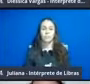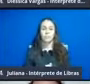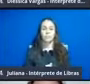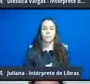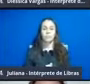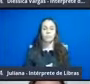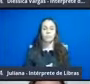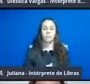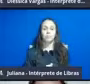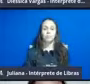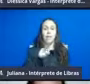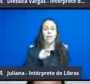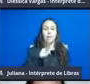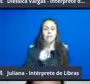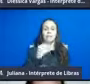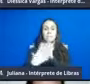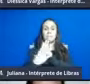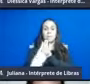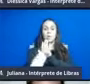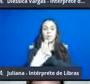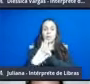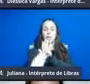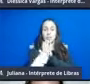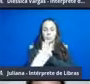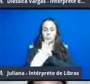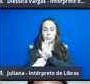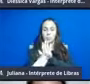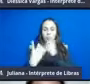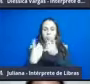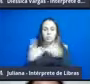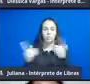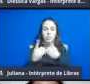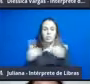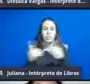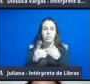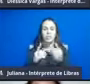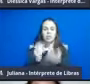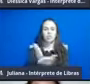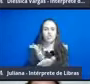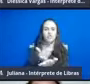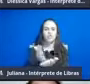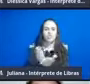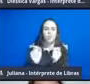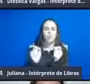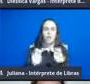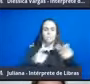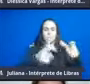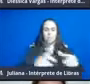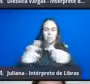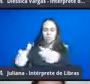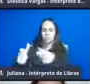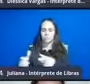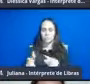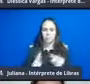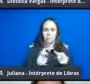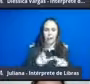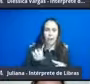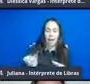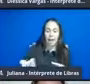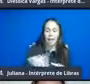modelos didáticos, eles foram distribuídos em bandejas, e em cada bandeja havia